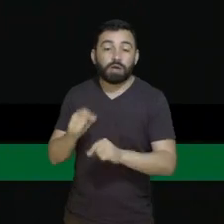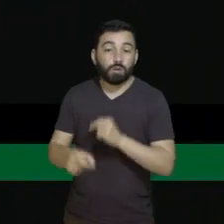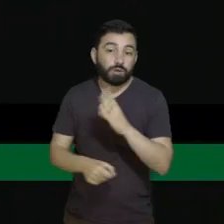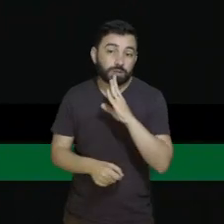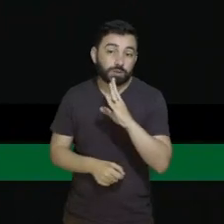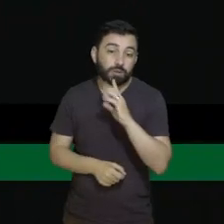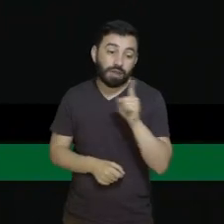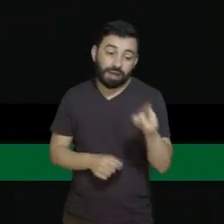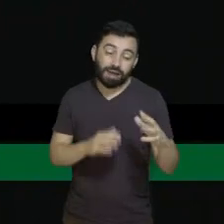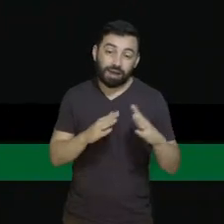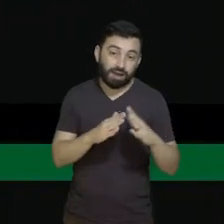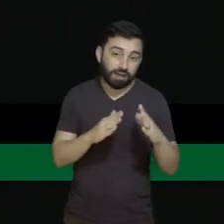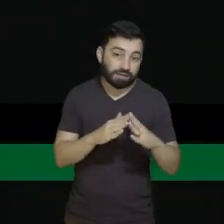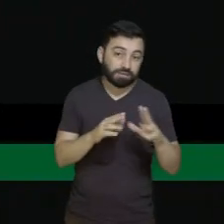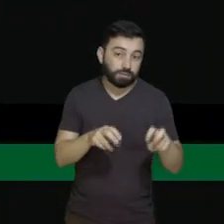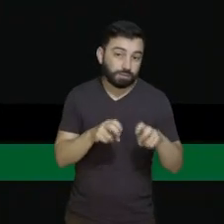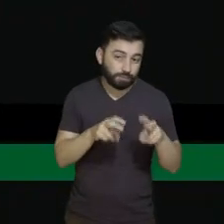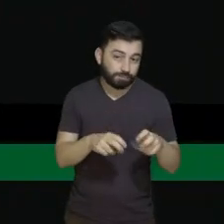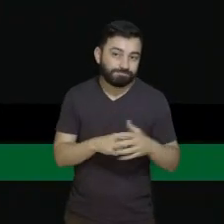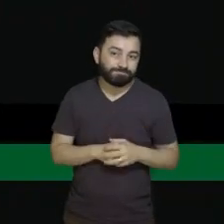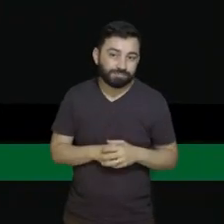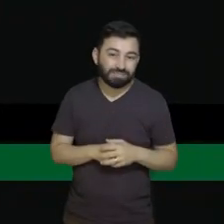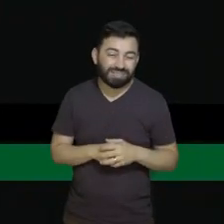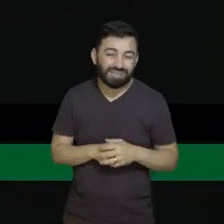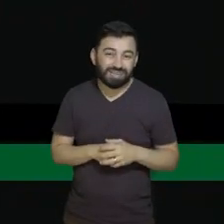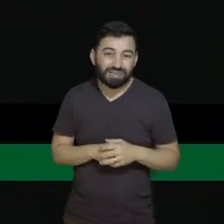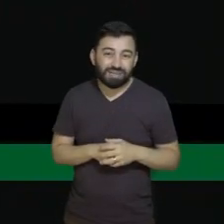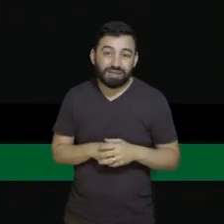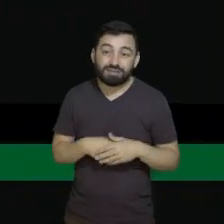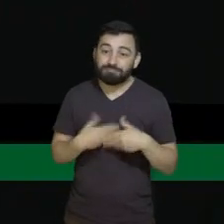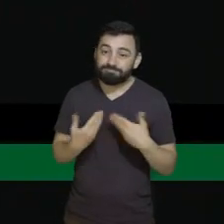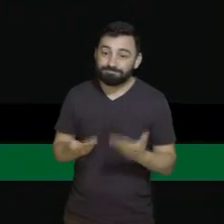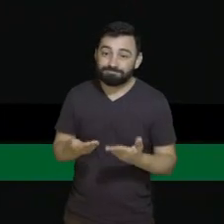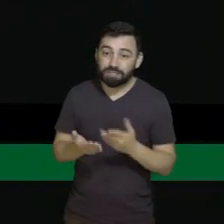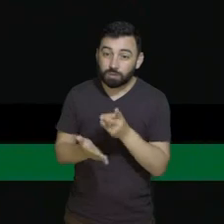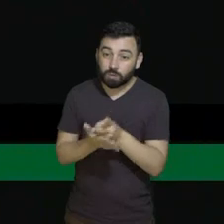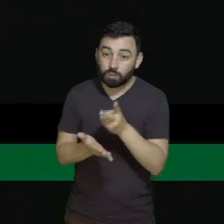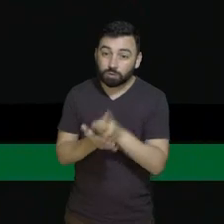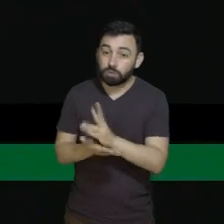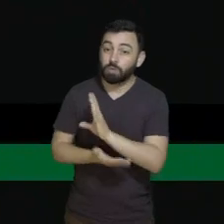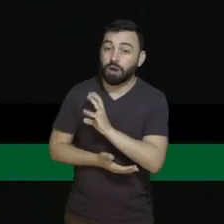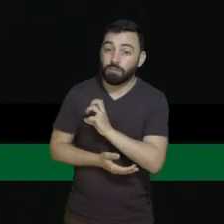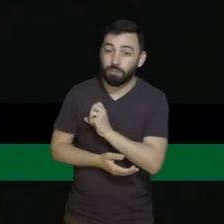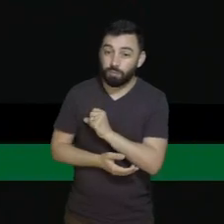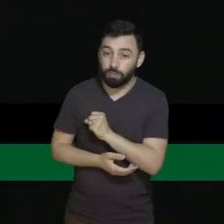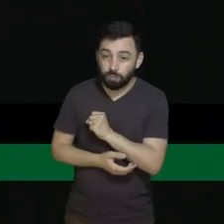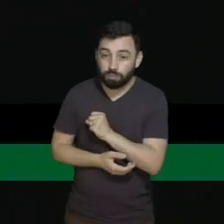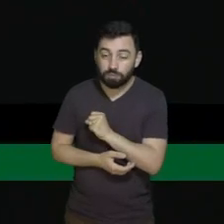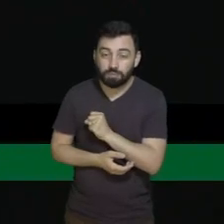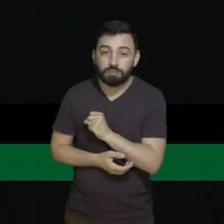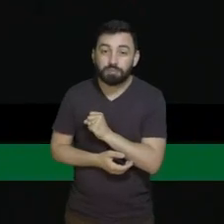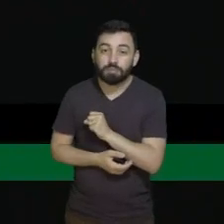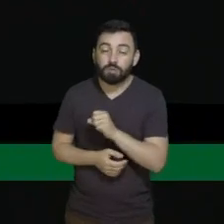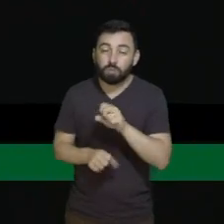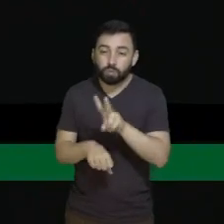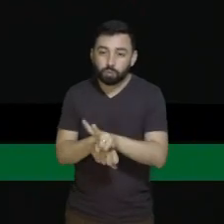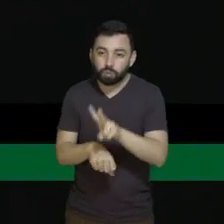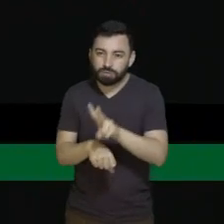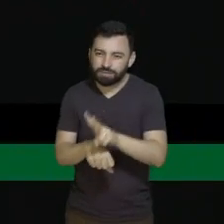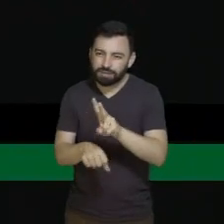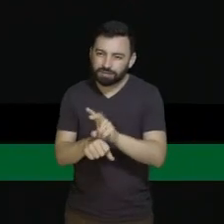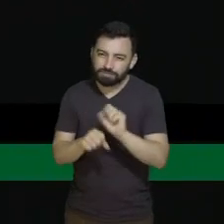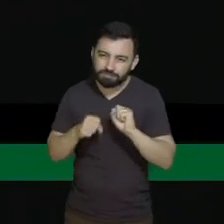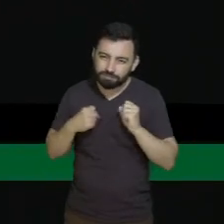familiar rural. E isso faz com que elas mantenham o amor, o cuidado, a